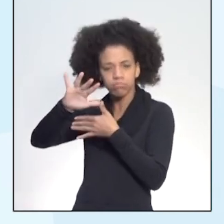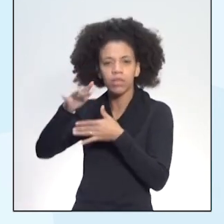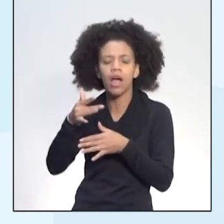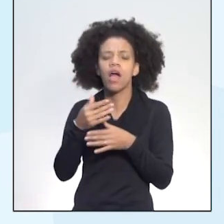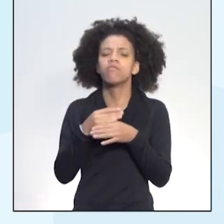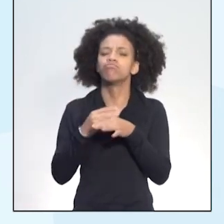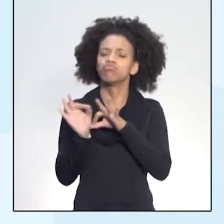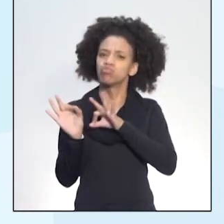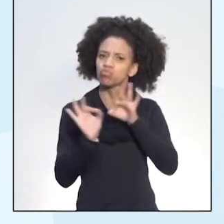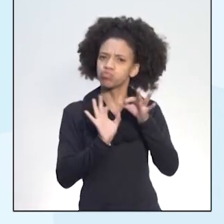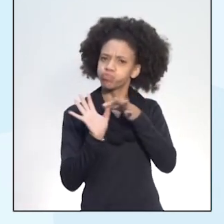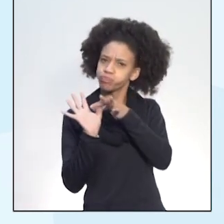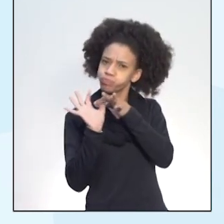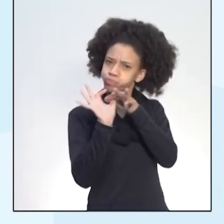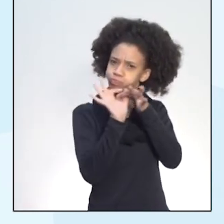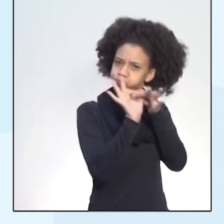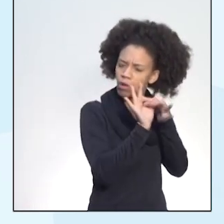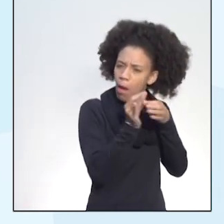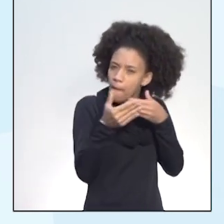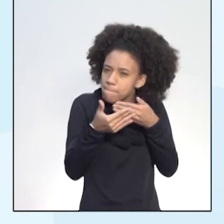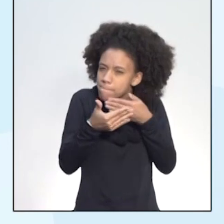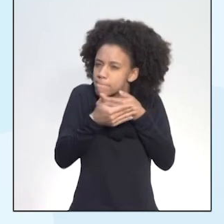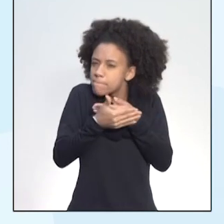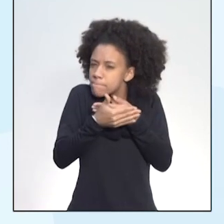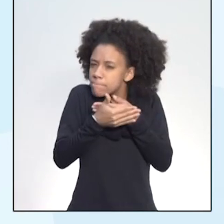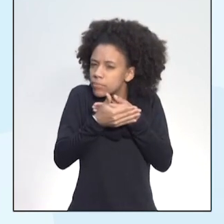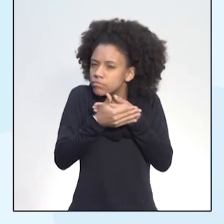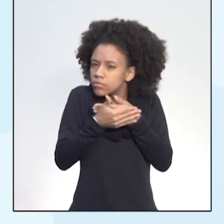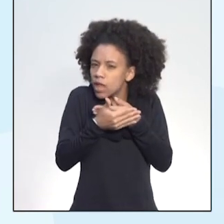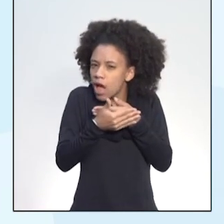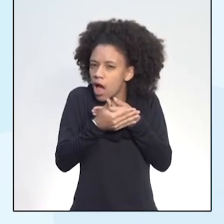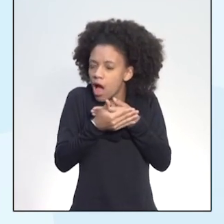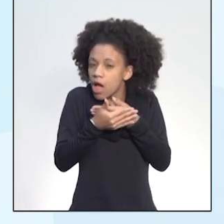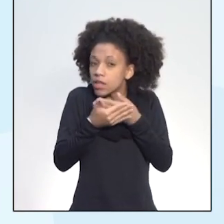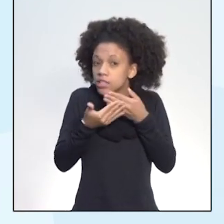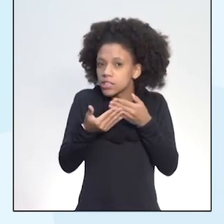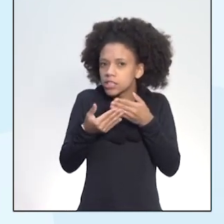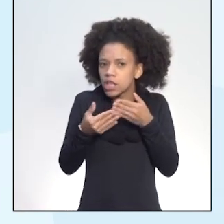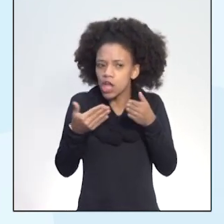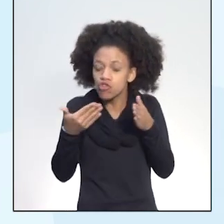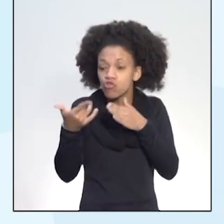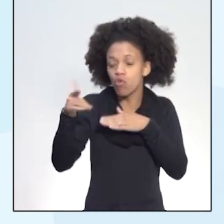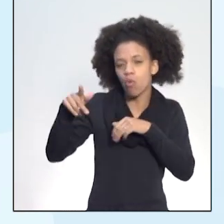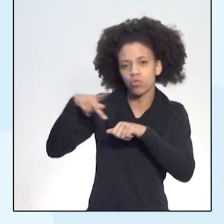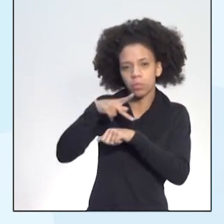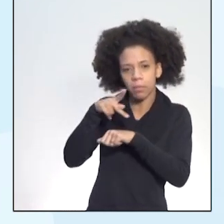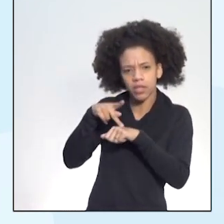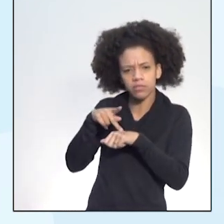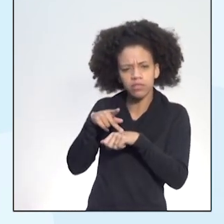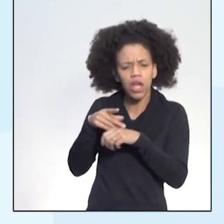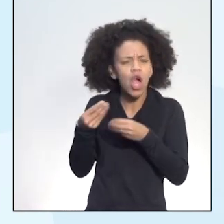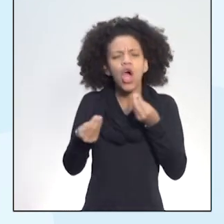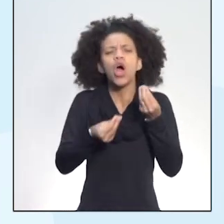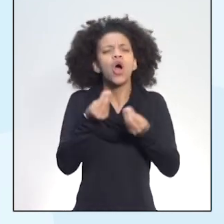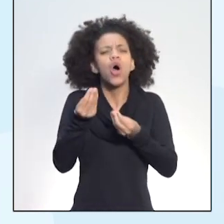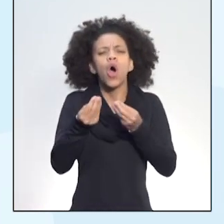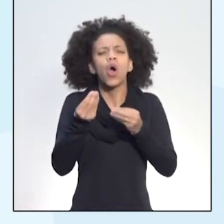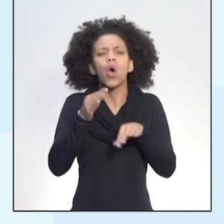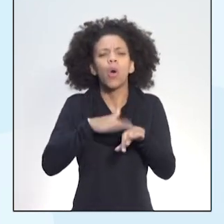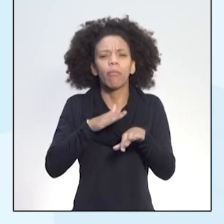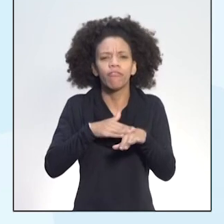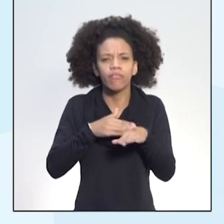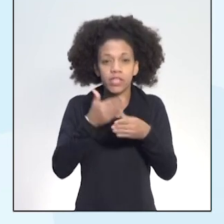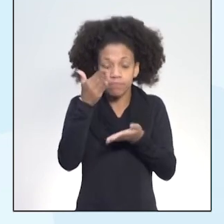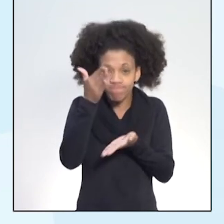que eles se protegessem contra a invasão de outros países. E como que ficou essa